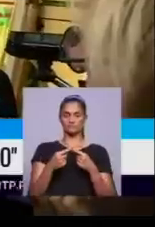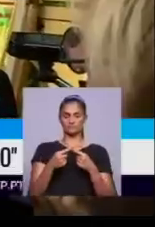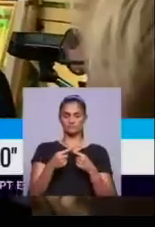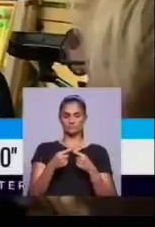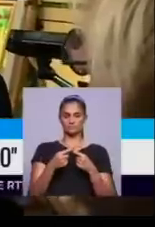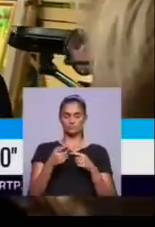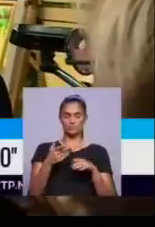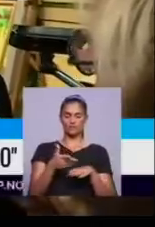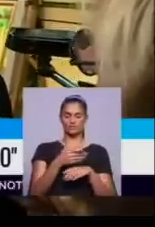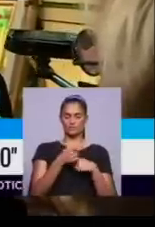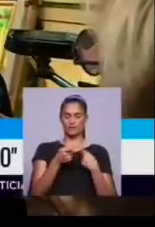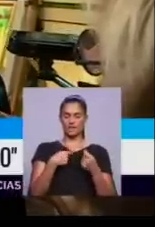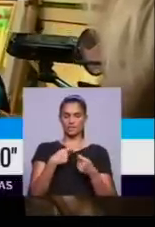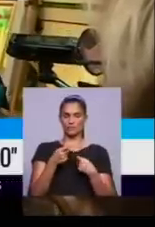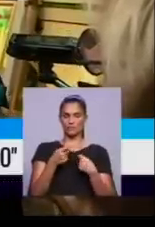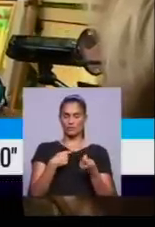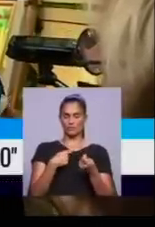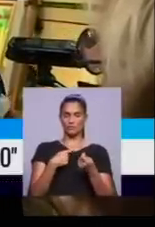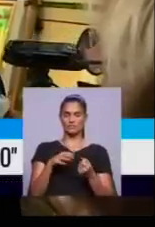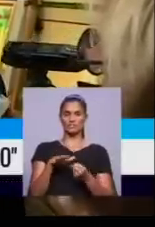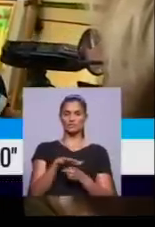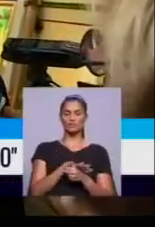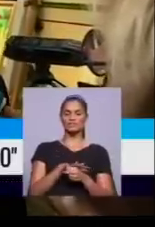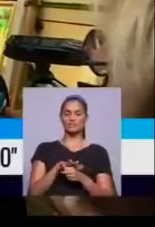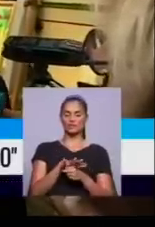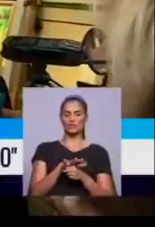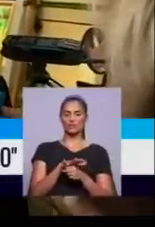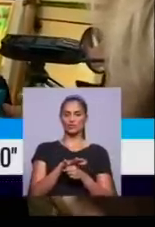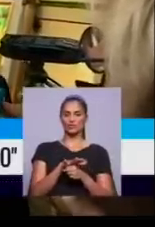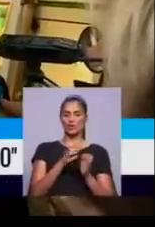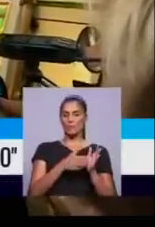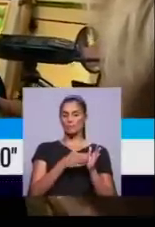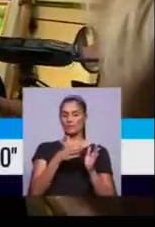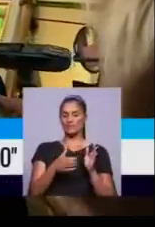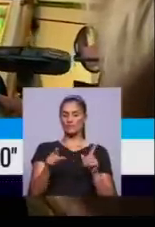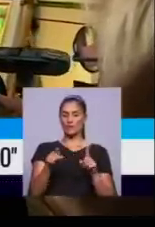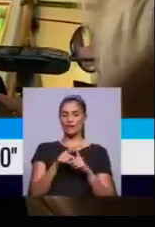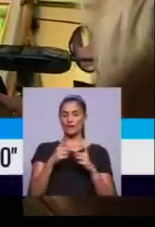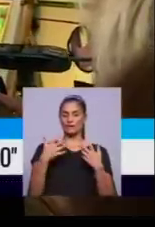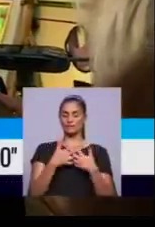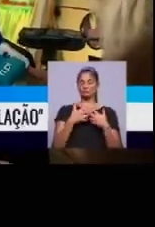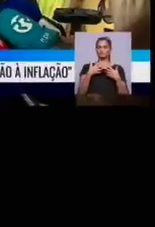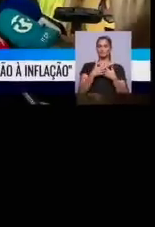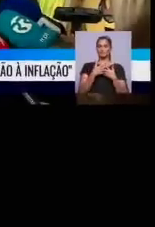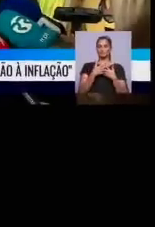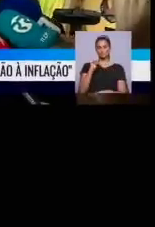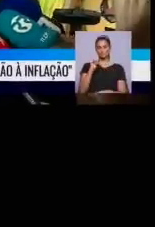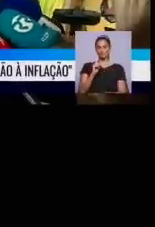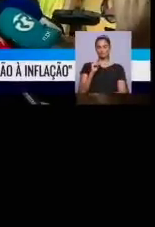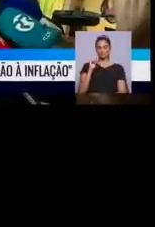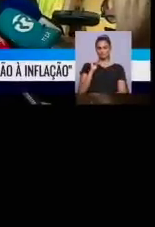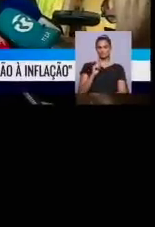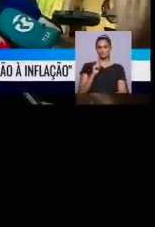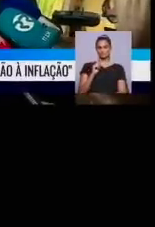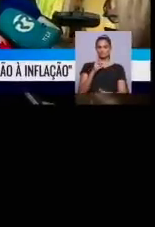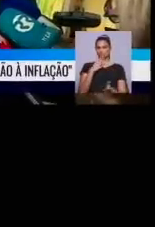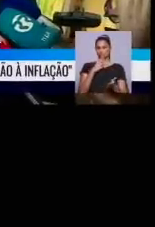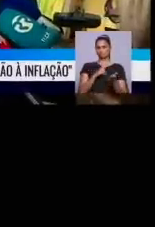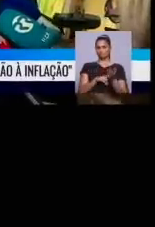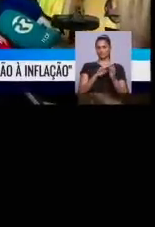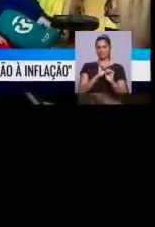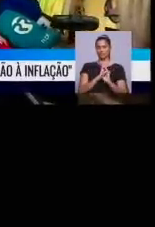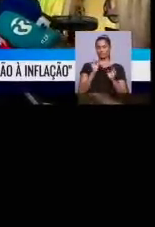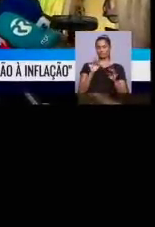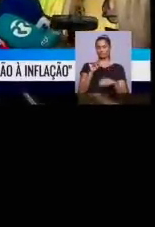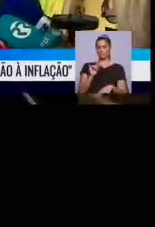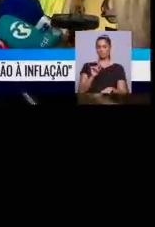mercado com uma situação crítica com uma guerra era importante simbolicamente que ficasse claro